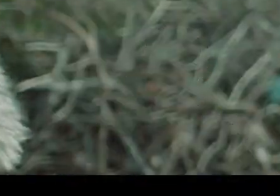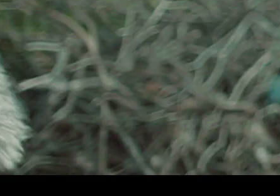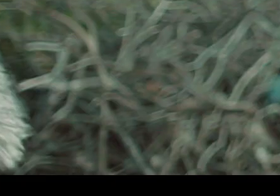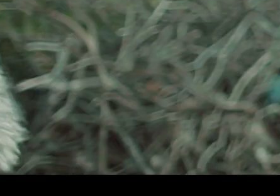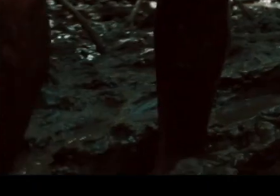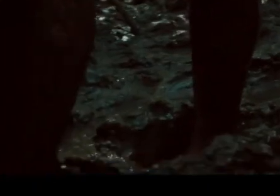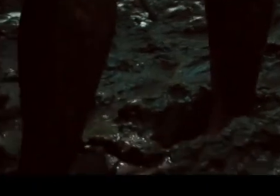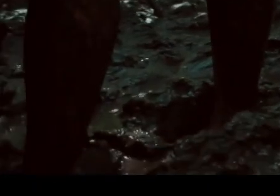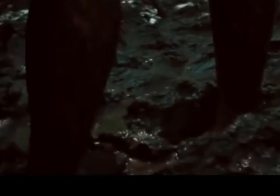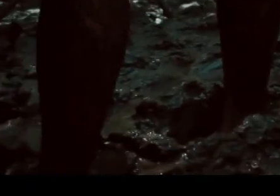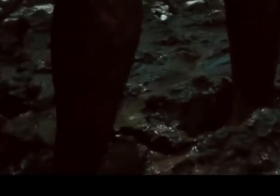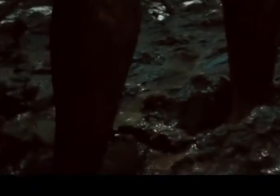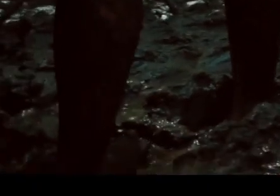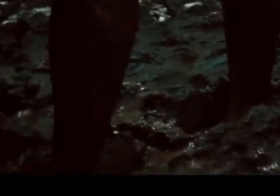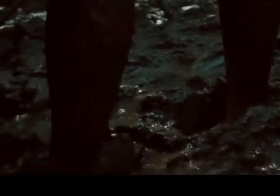de qualquer jeito.